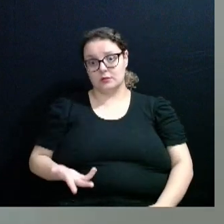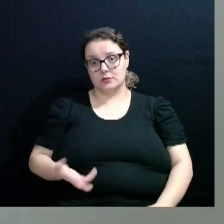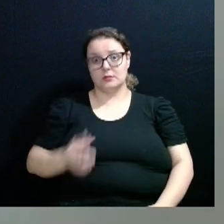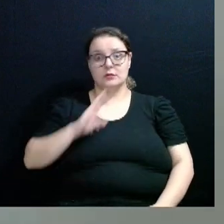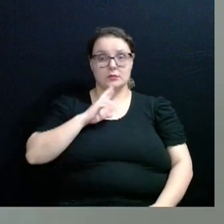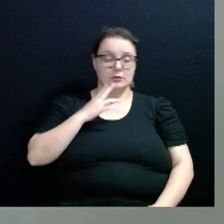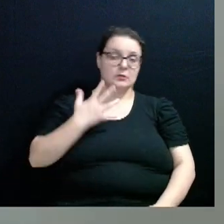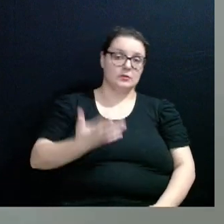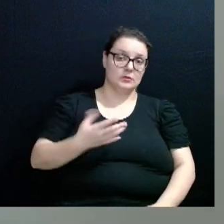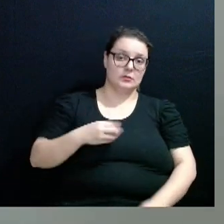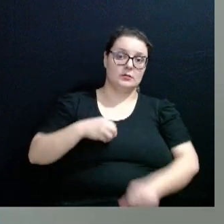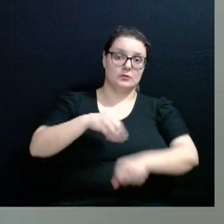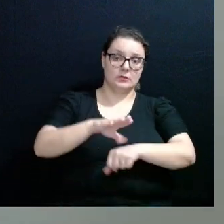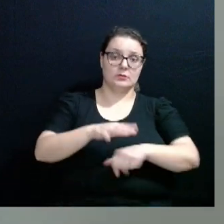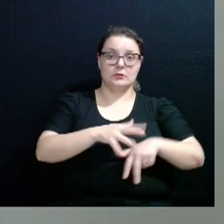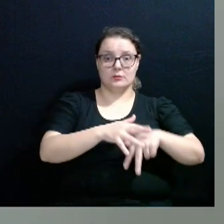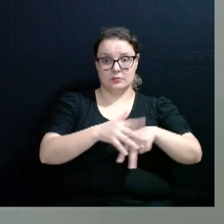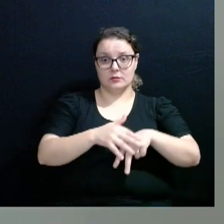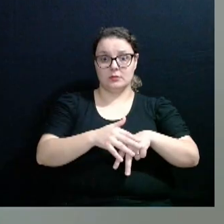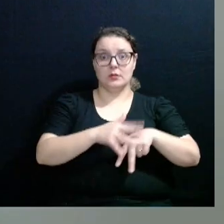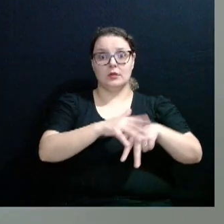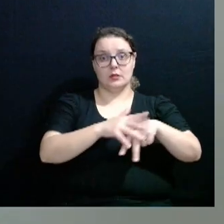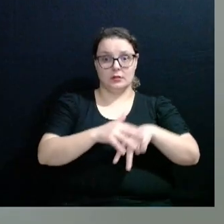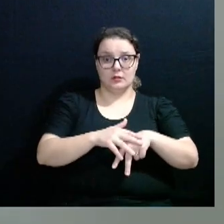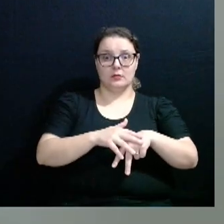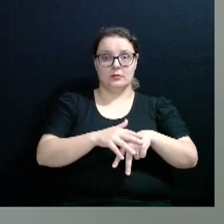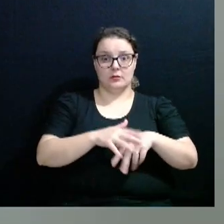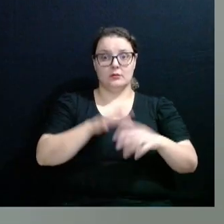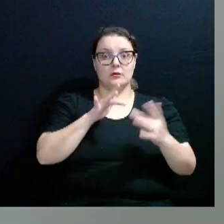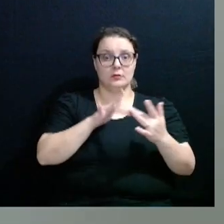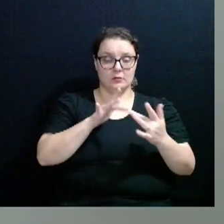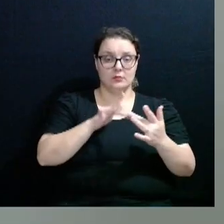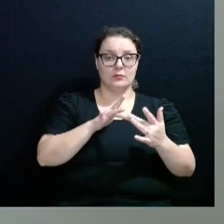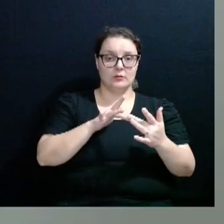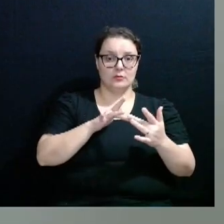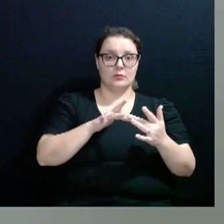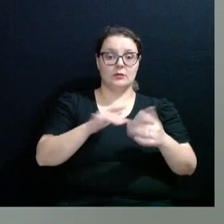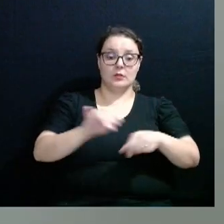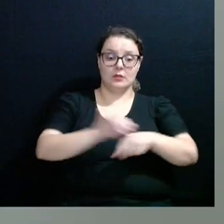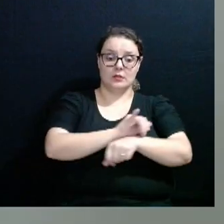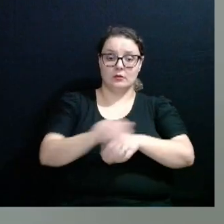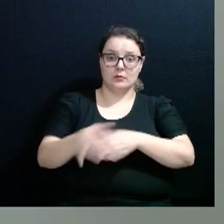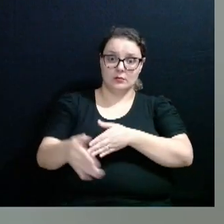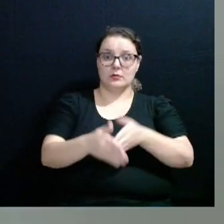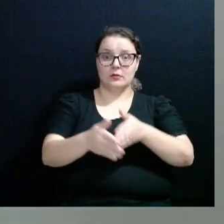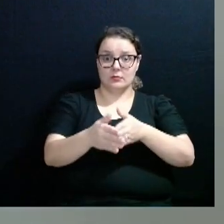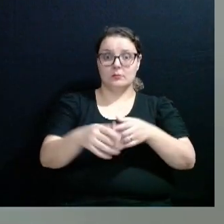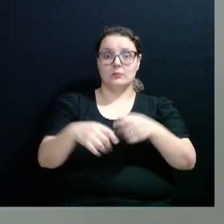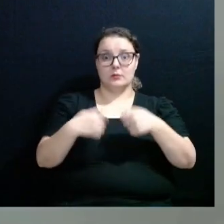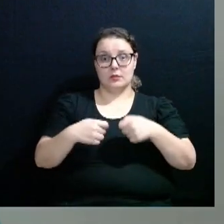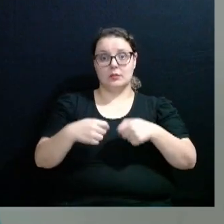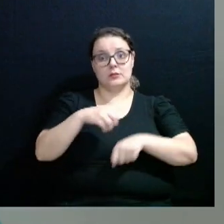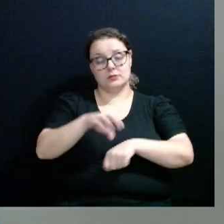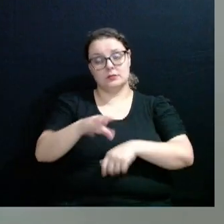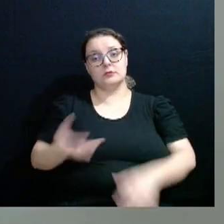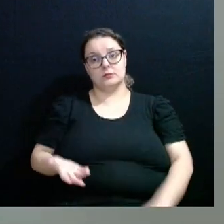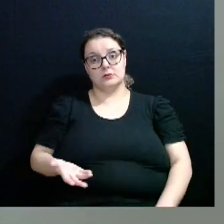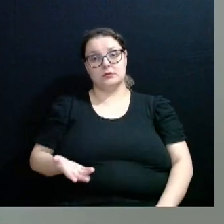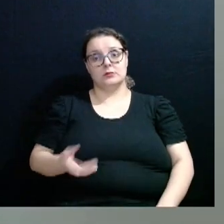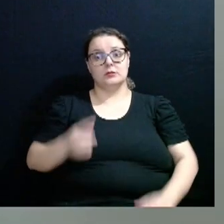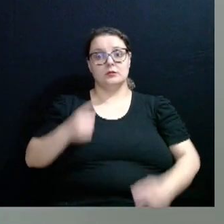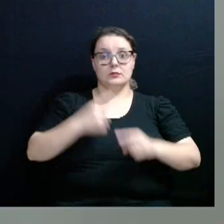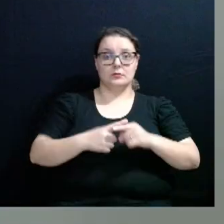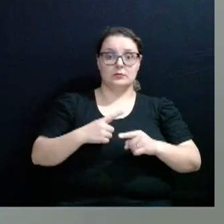para a paciente, e essa paciente vai ser contactada e o caminho que ela deve seguir tem que ser indicado. Porque nós já vimos